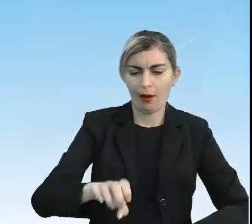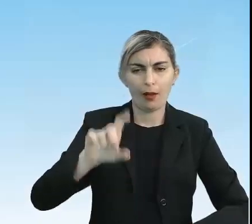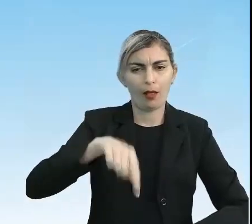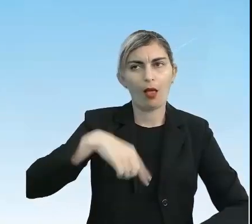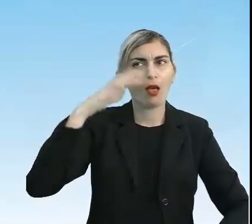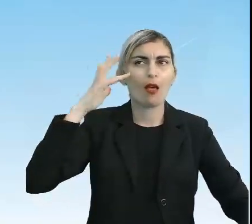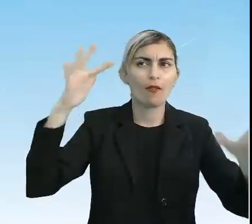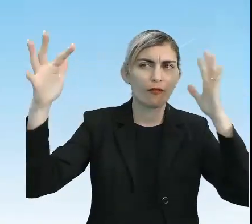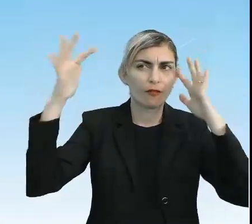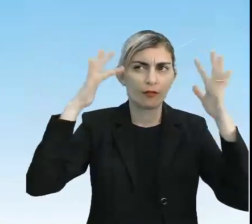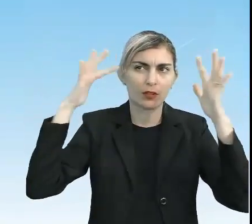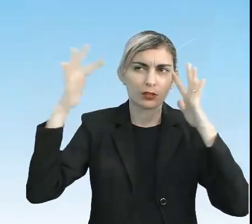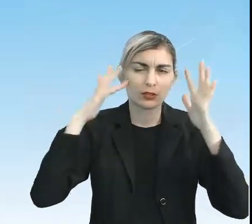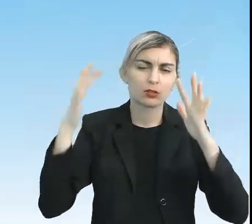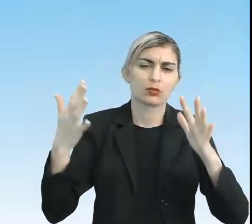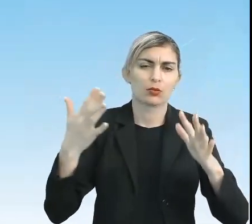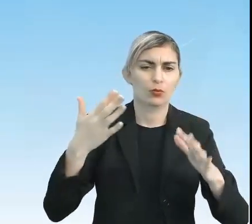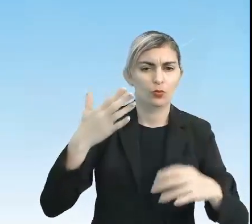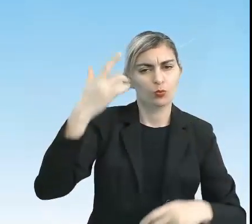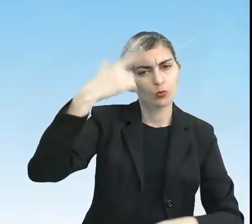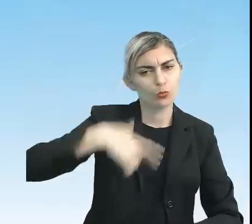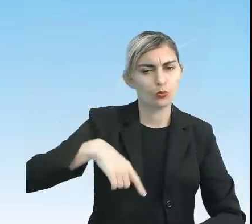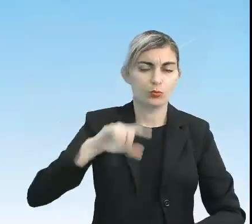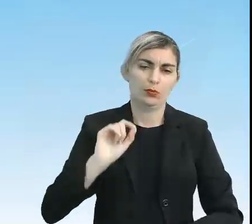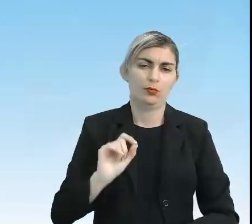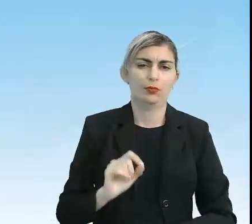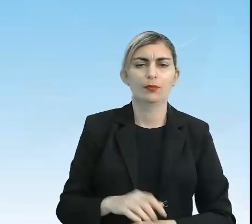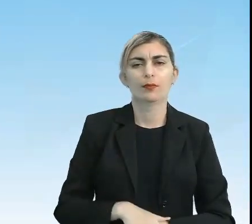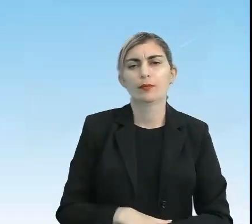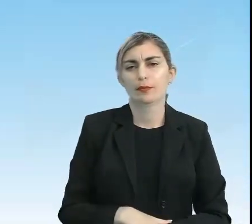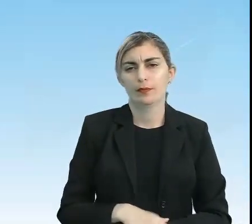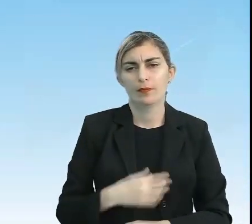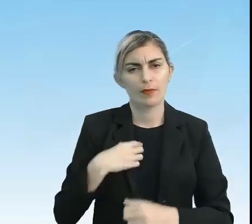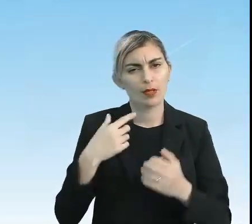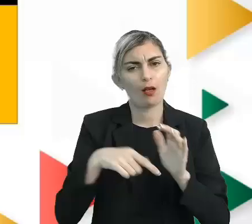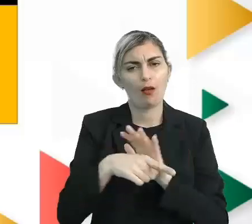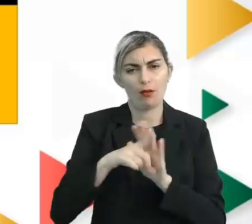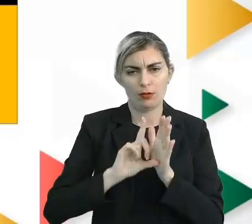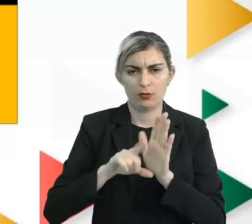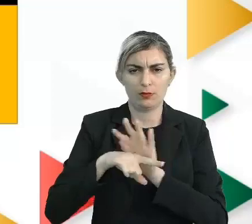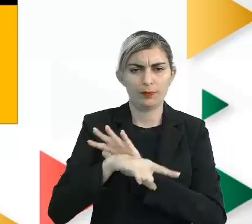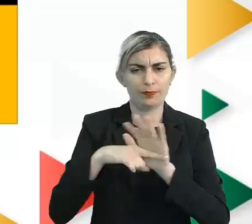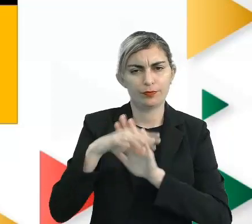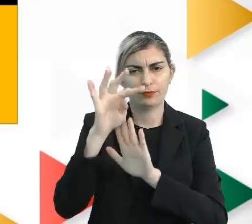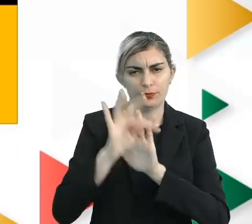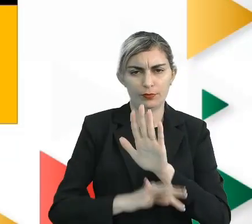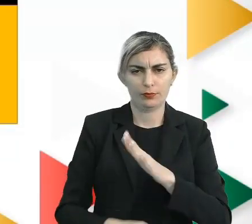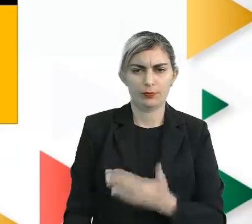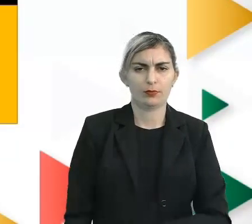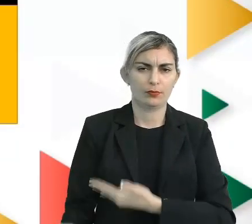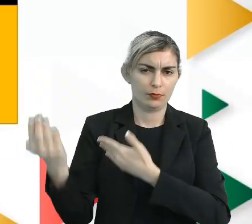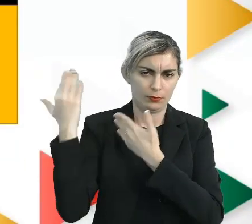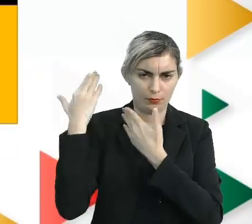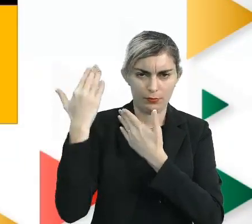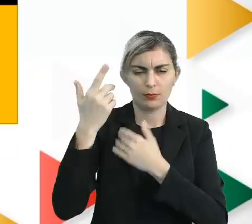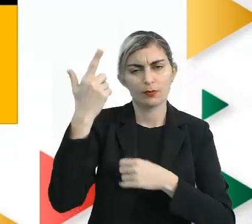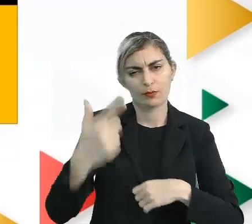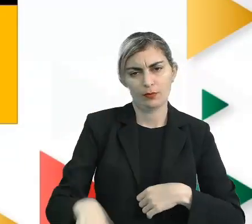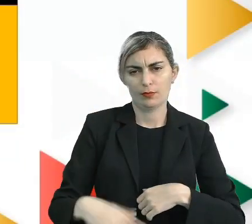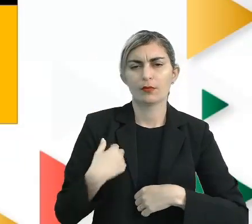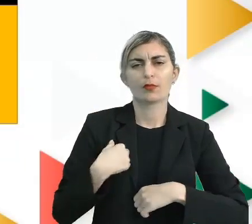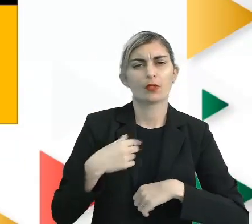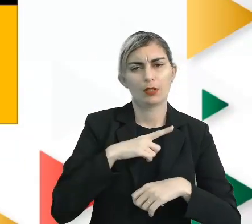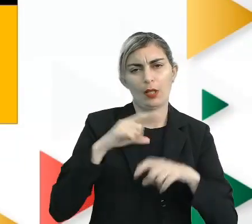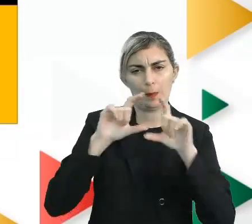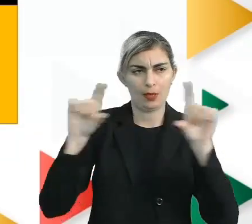moral. Professor, antes aqui de um desafio, eu gostaria que a gente analisasse esse texto. Vejam só, mais uma vez, certo? Nós